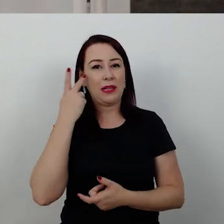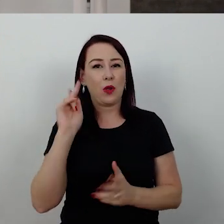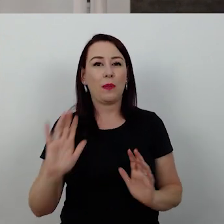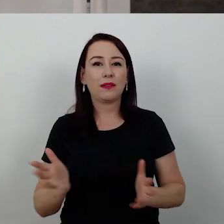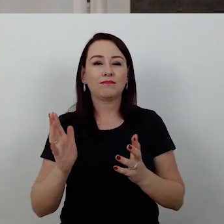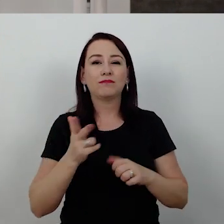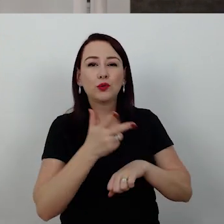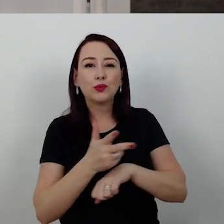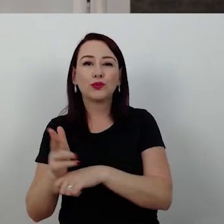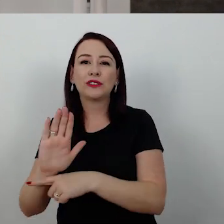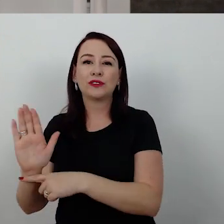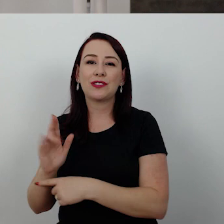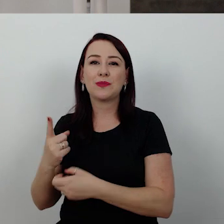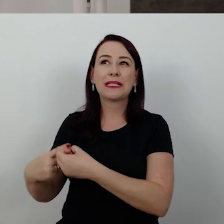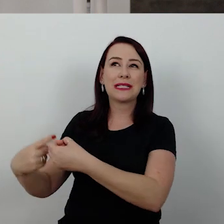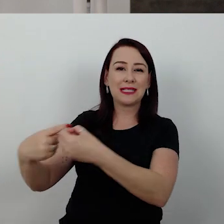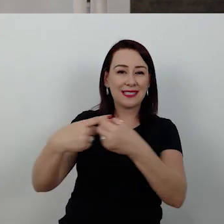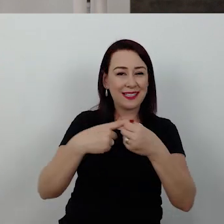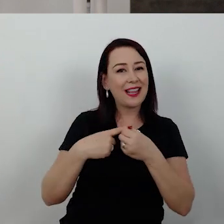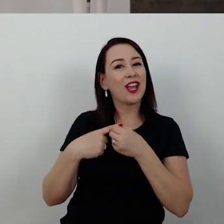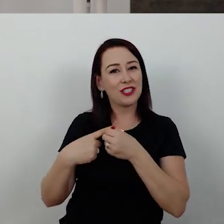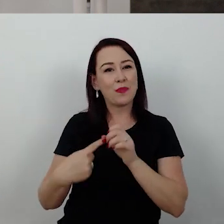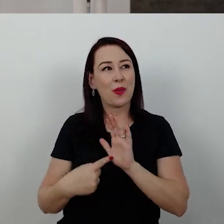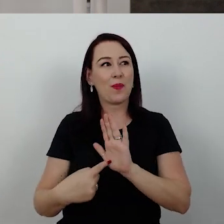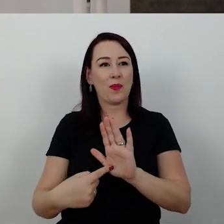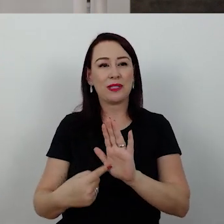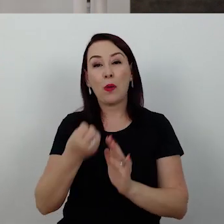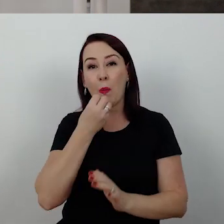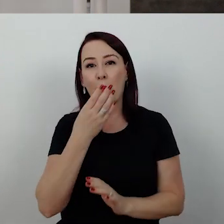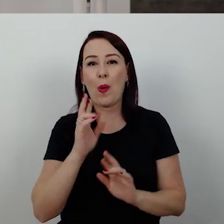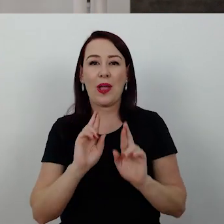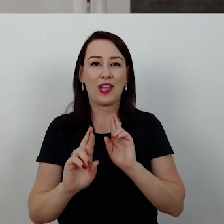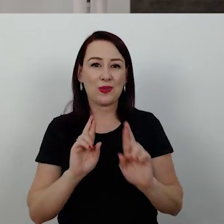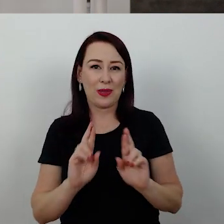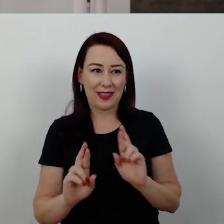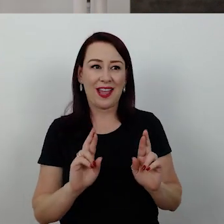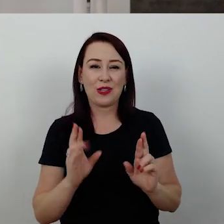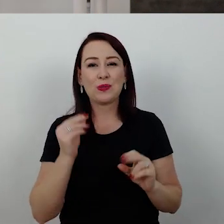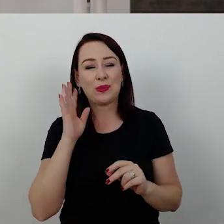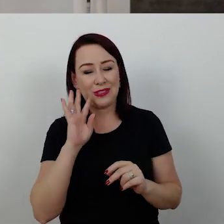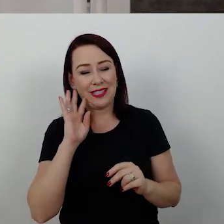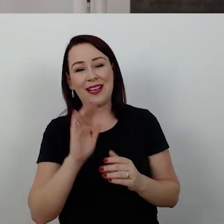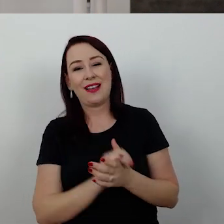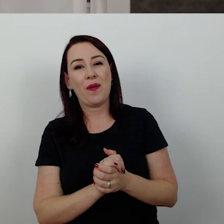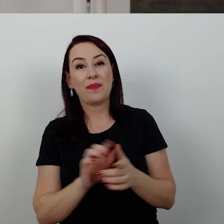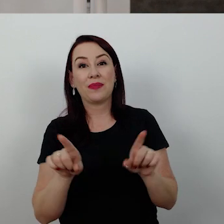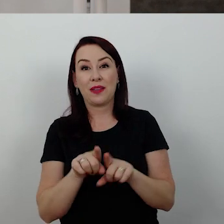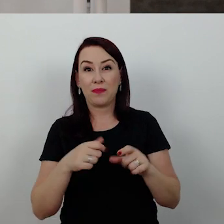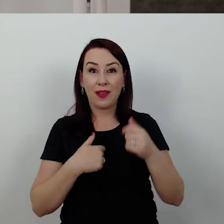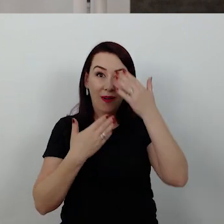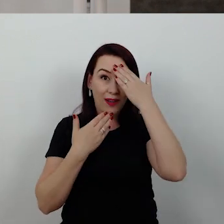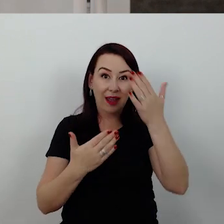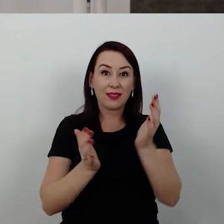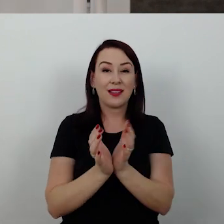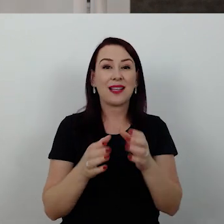Horizonte Nova, e a Thay respondendo e mostrando um bom resultado aí já. Muito bacana. Queria agradecer também a toda a equipe